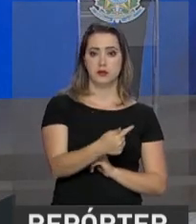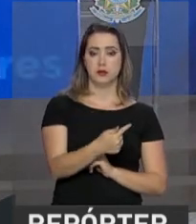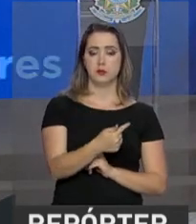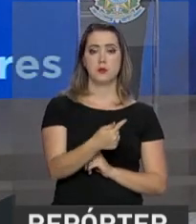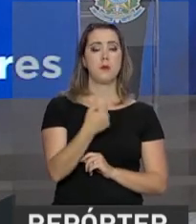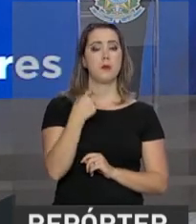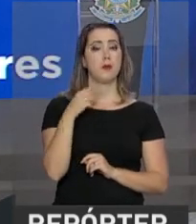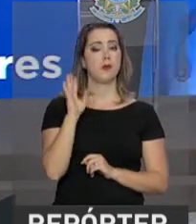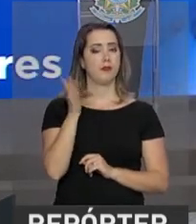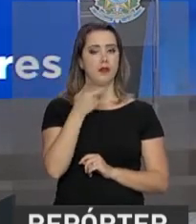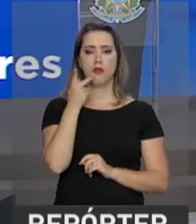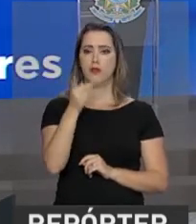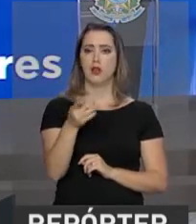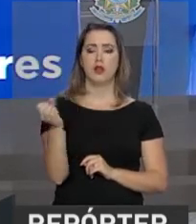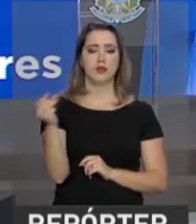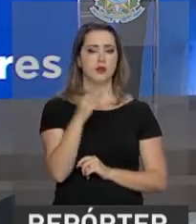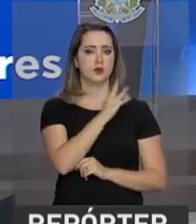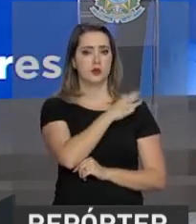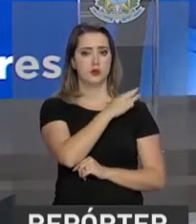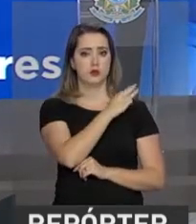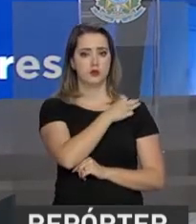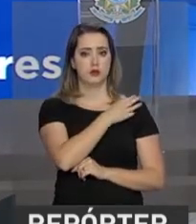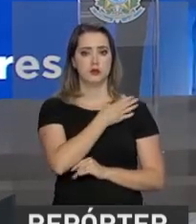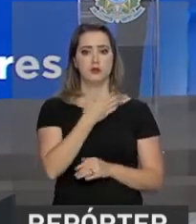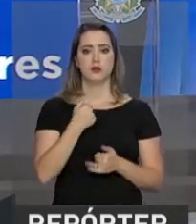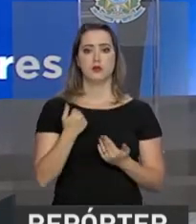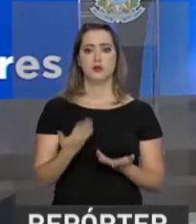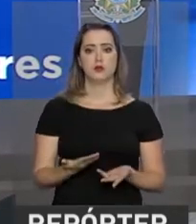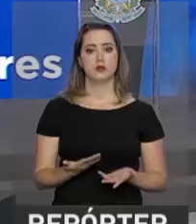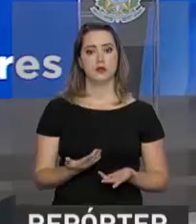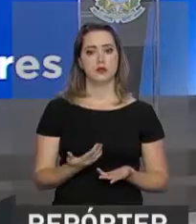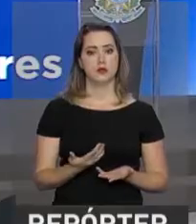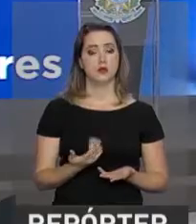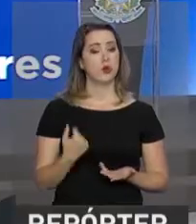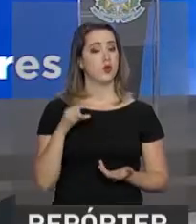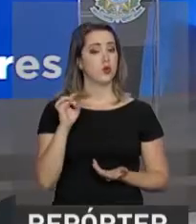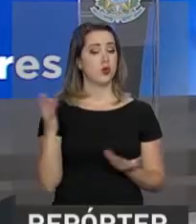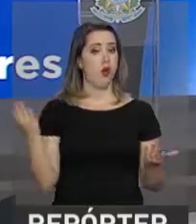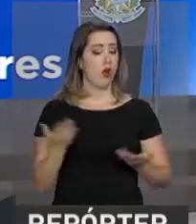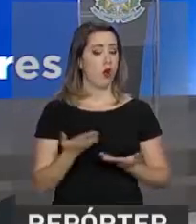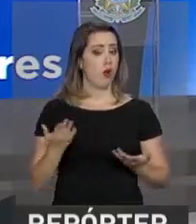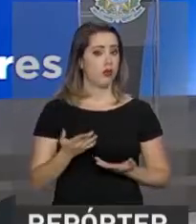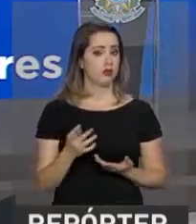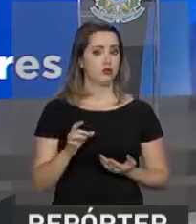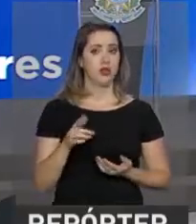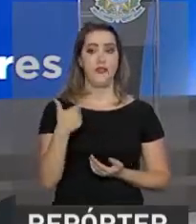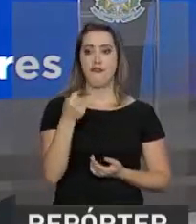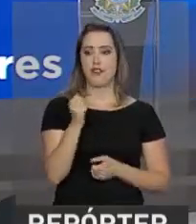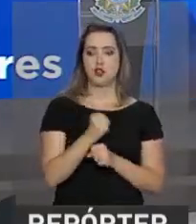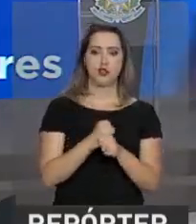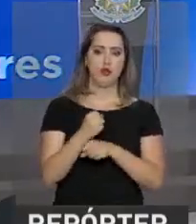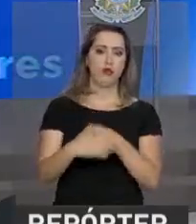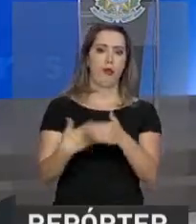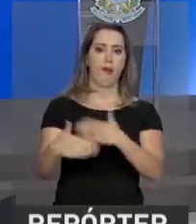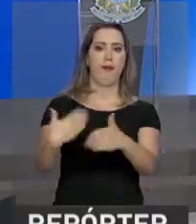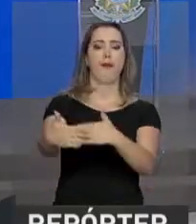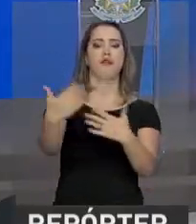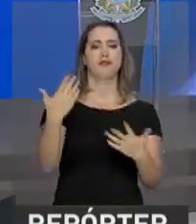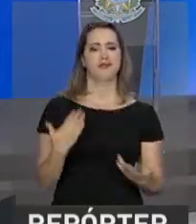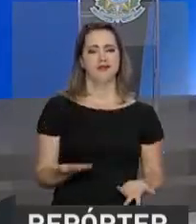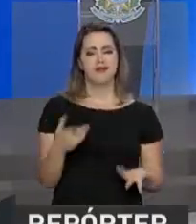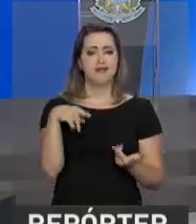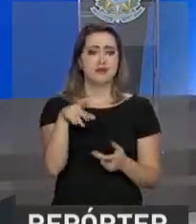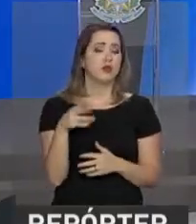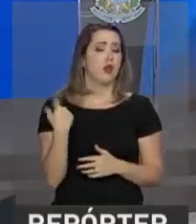1997, já se falava em reforma do ensino médio. E só agora, 20 anos depois,